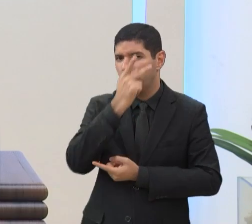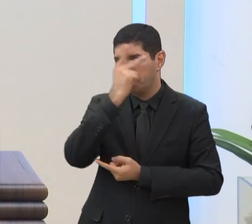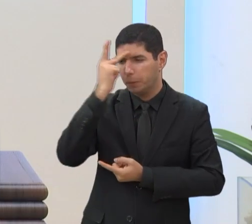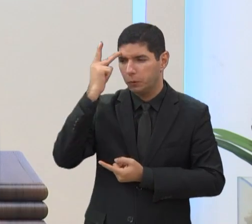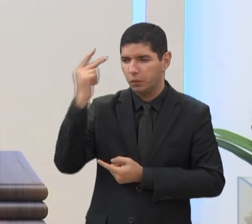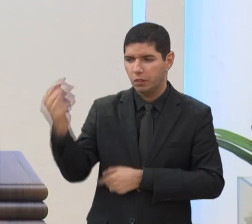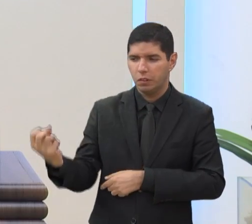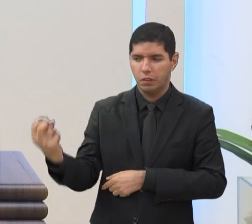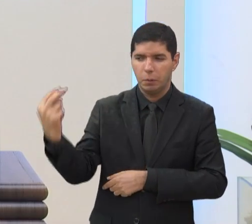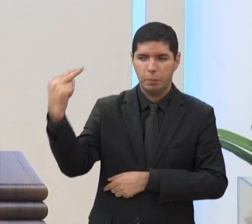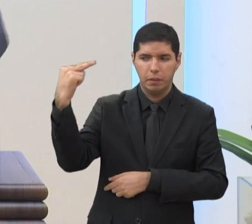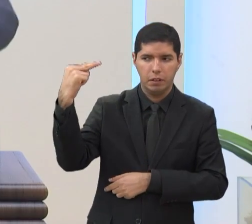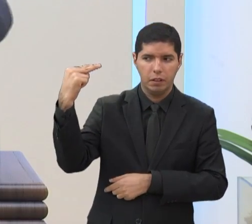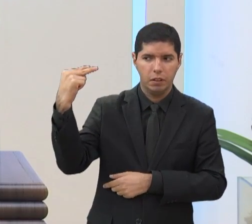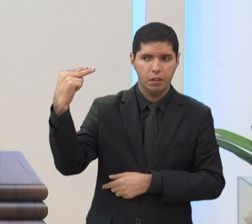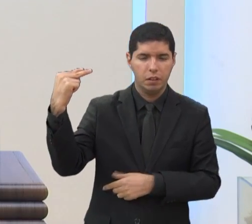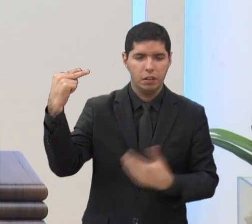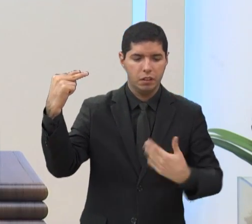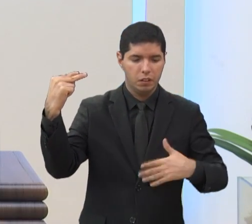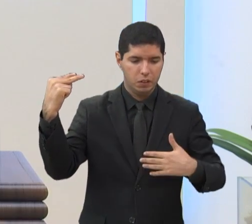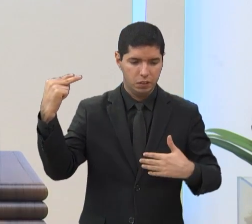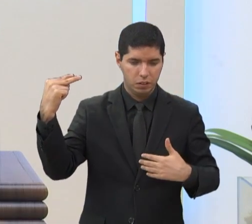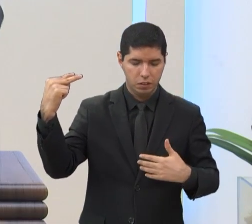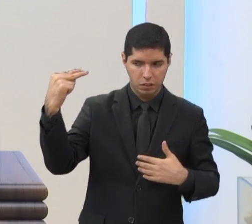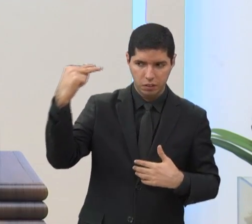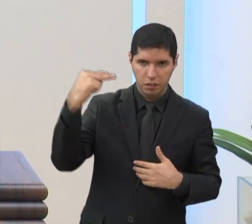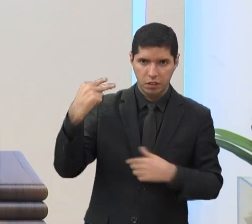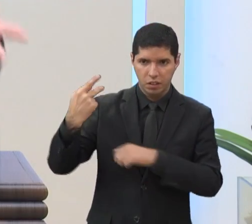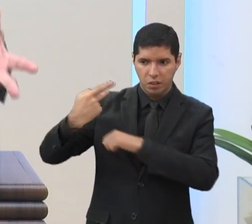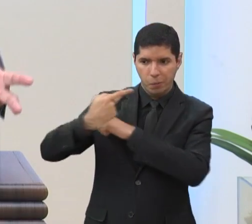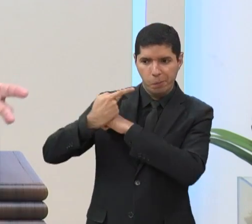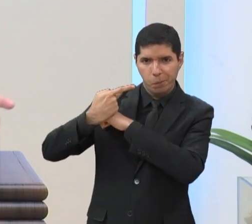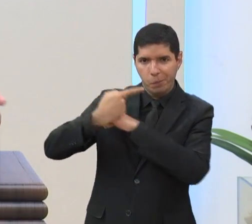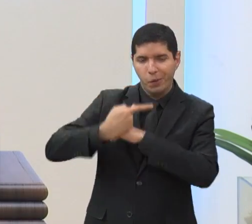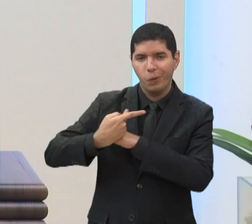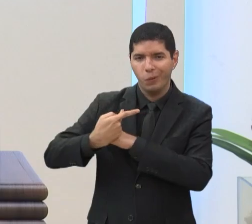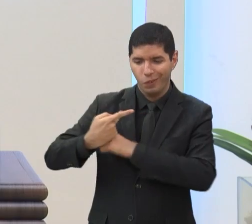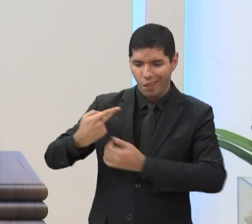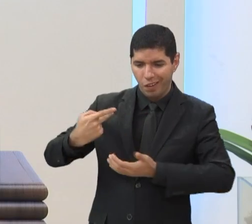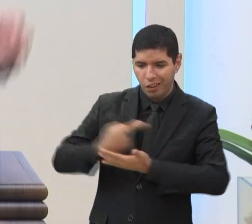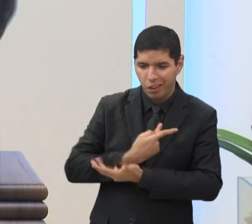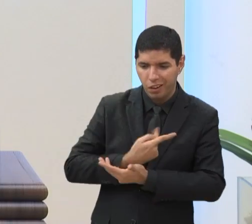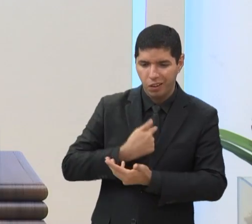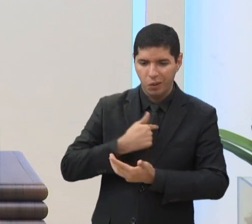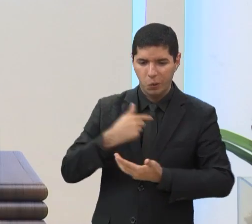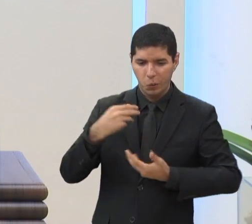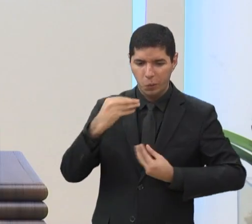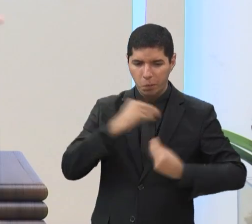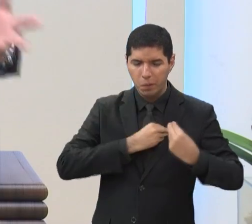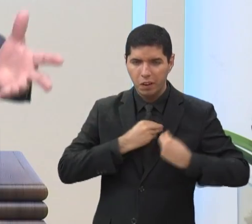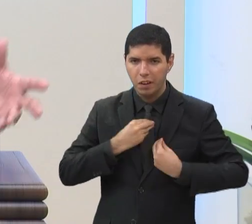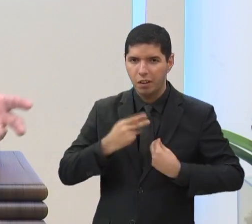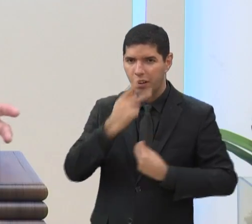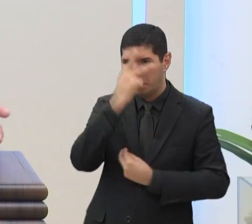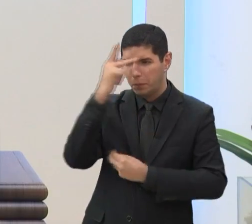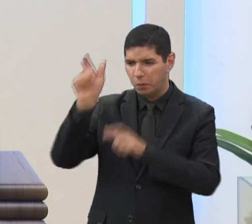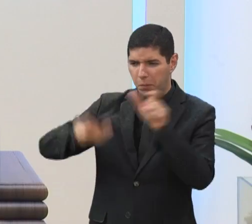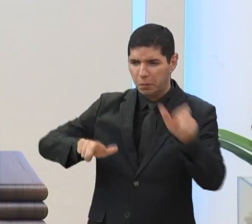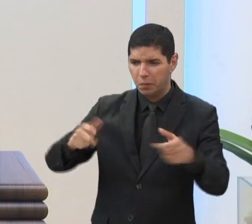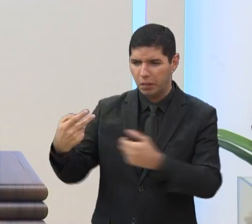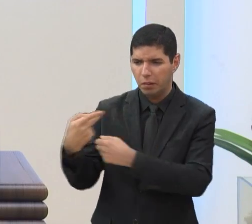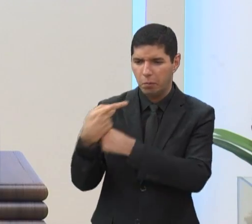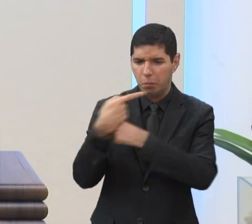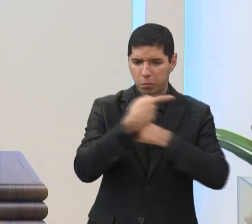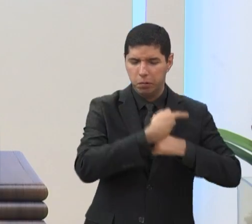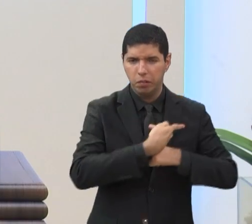saber somente onde estão as nossas falhas, os nossos erros. Este foi o olhar dos